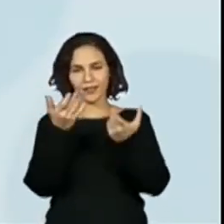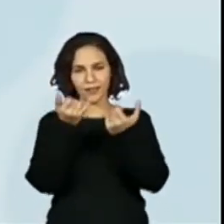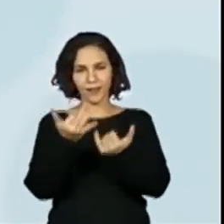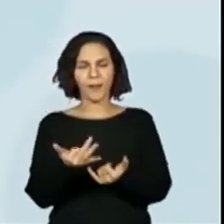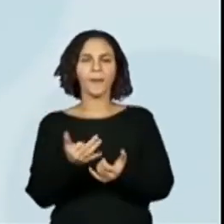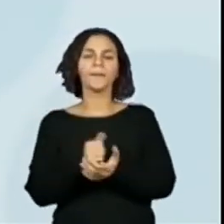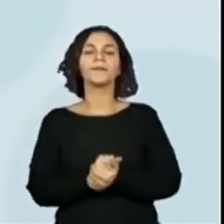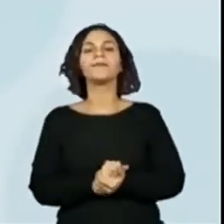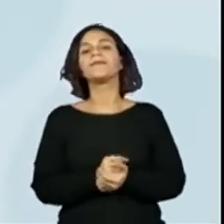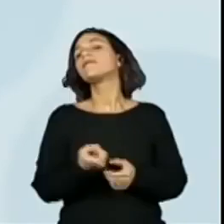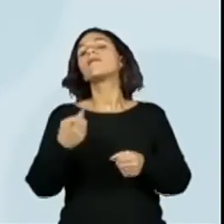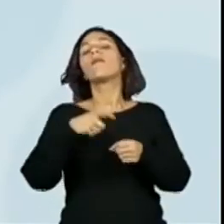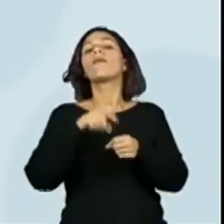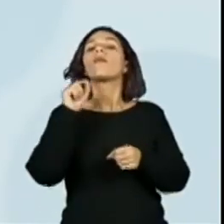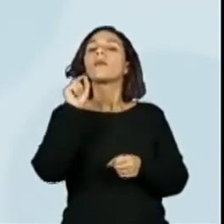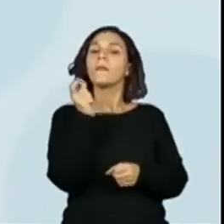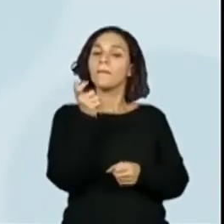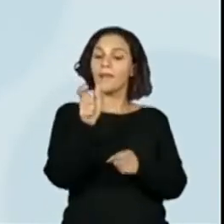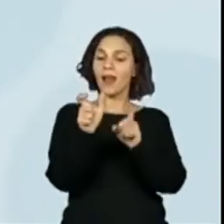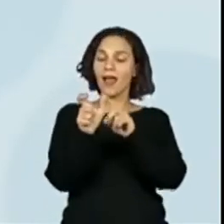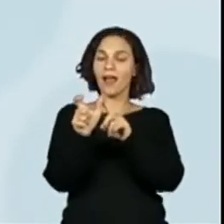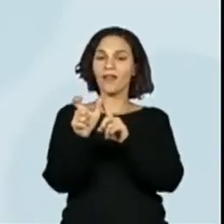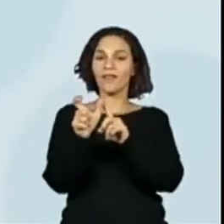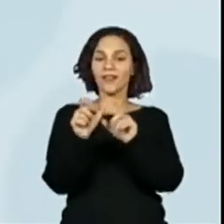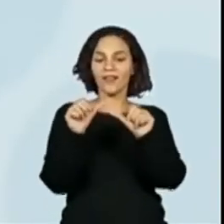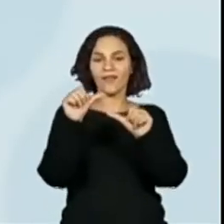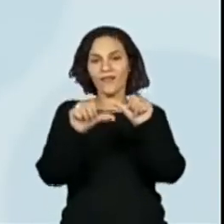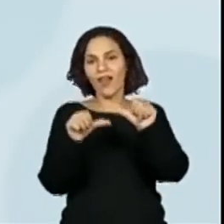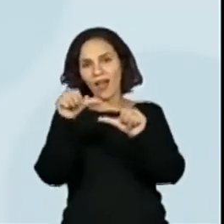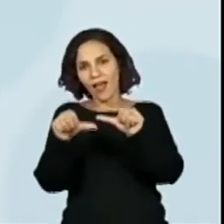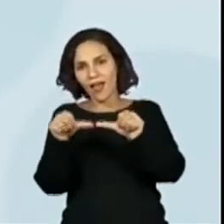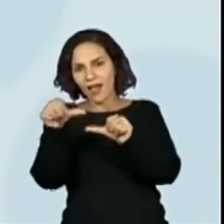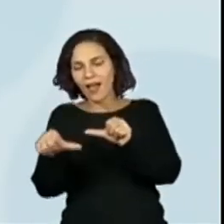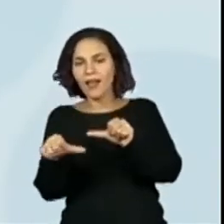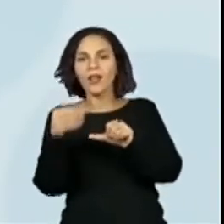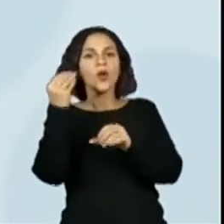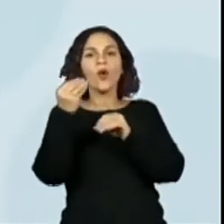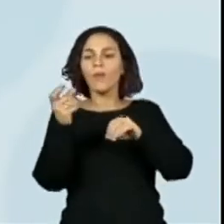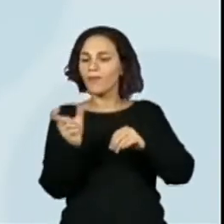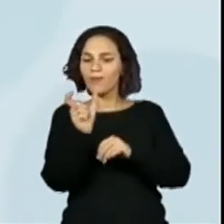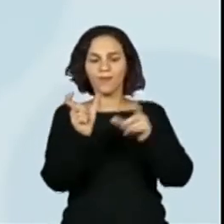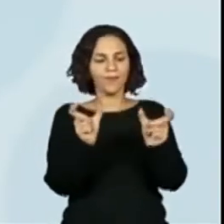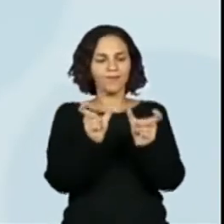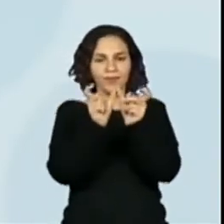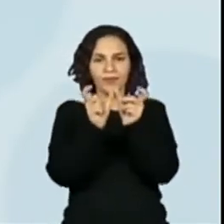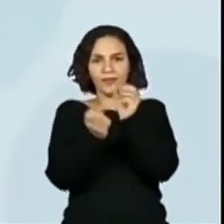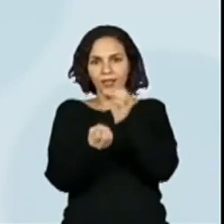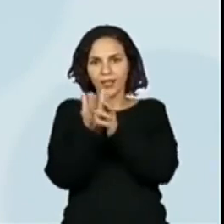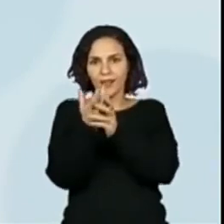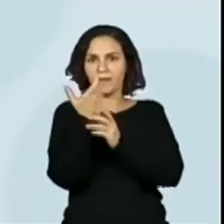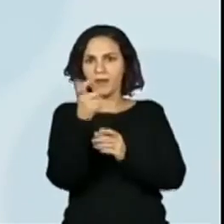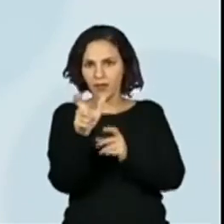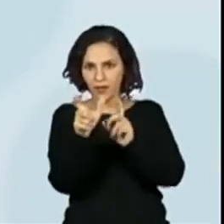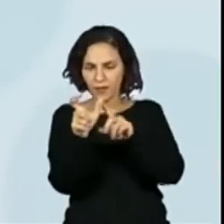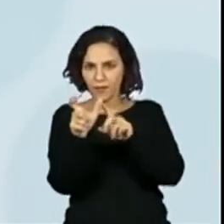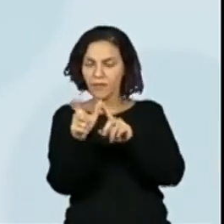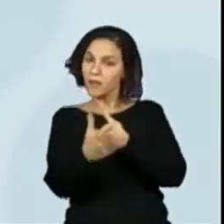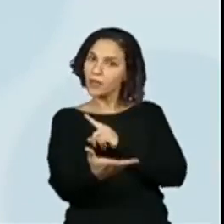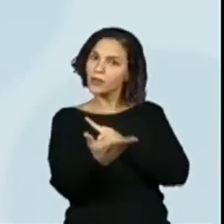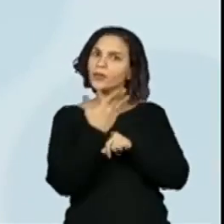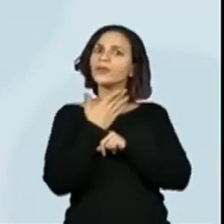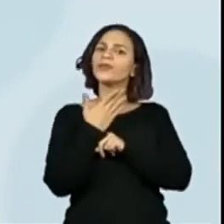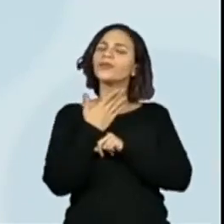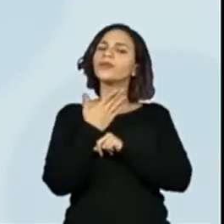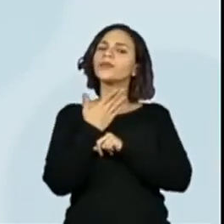Voltando àquilo que eu falei, a derivação de palavras, né? A composição delas, como ajuda a gente